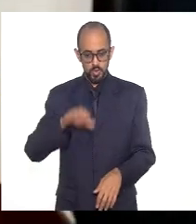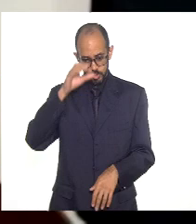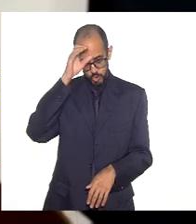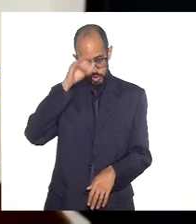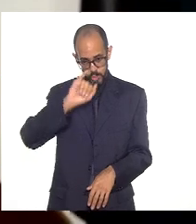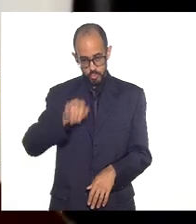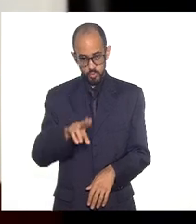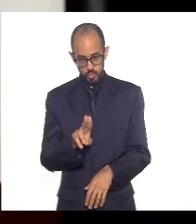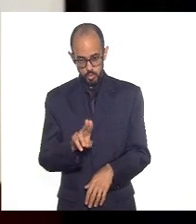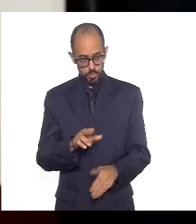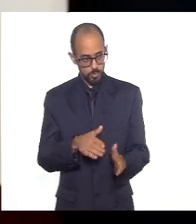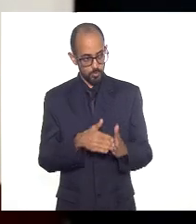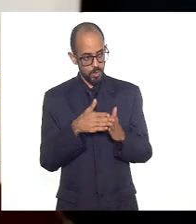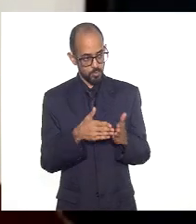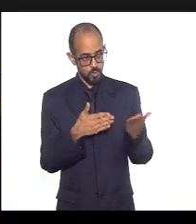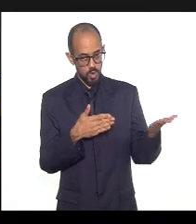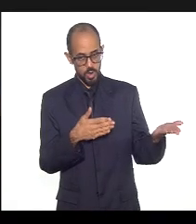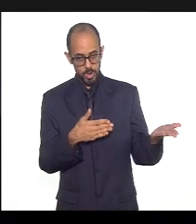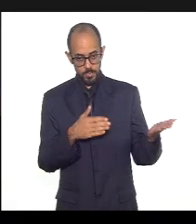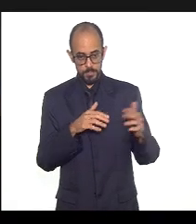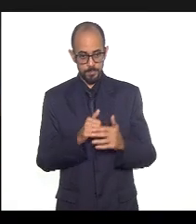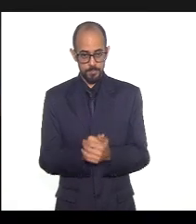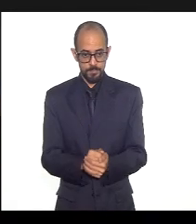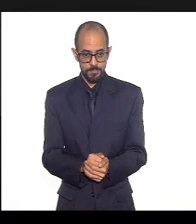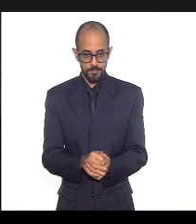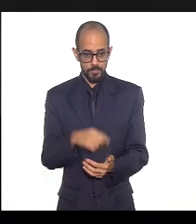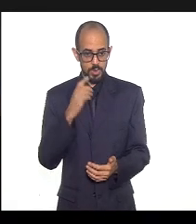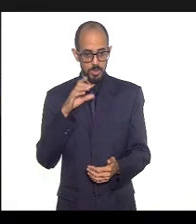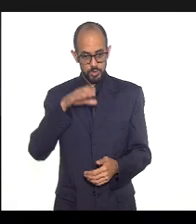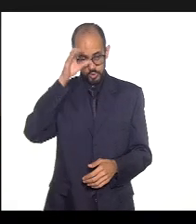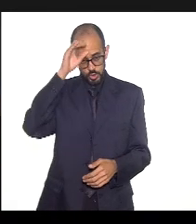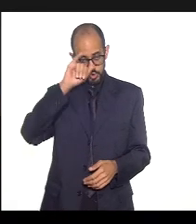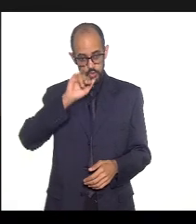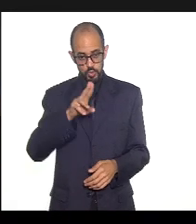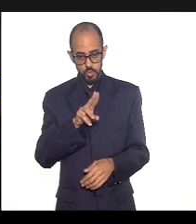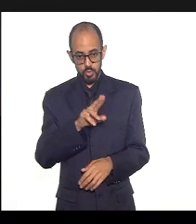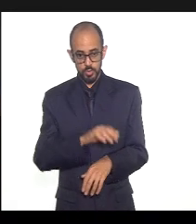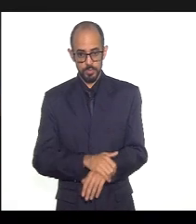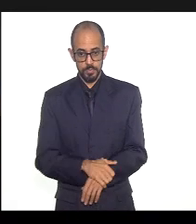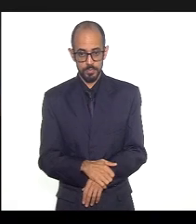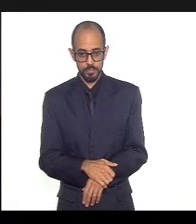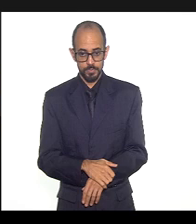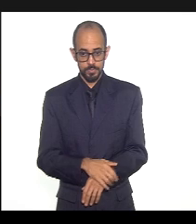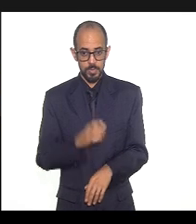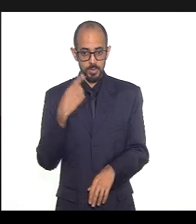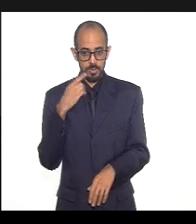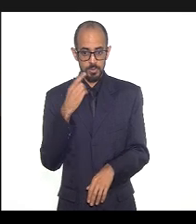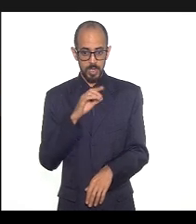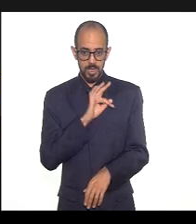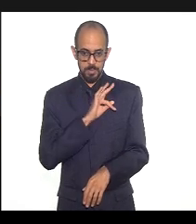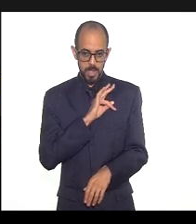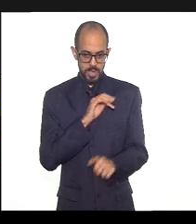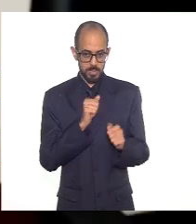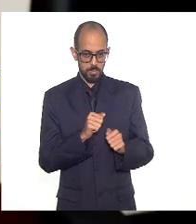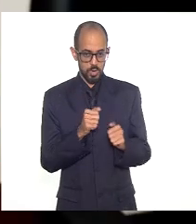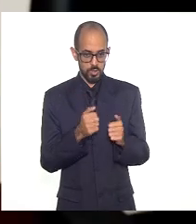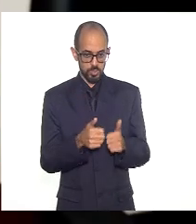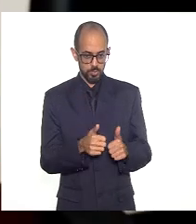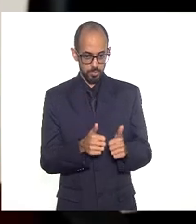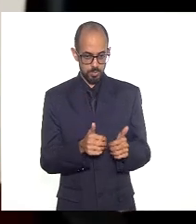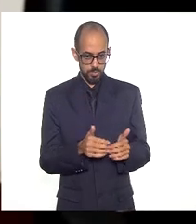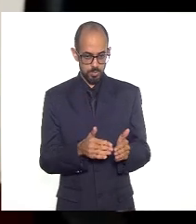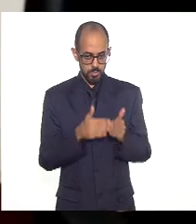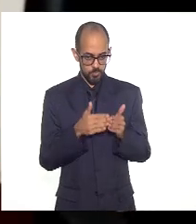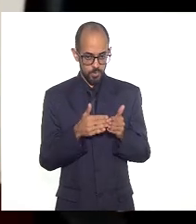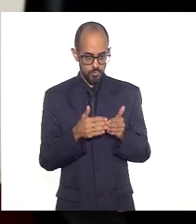Só tem segundos inscritos. Deputada Tia Ju. Deputada Marta, pode, por favor,